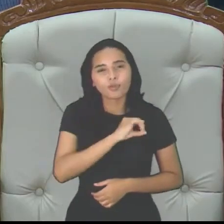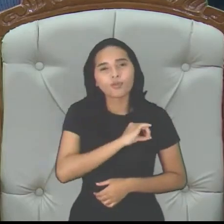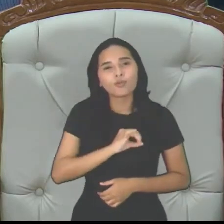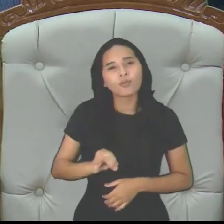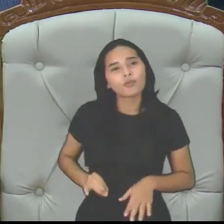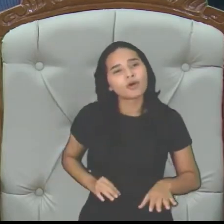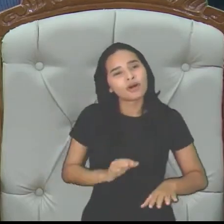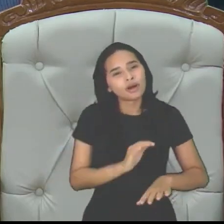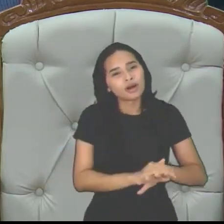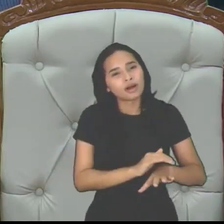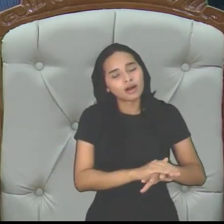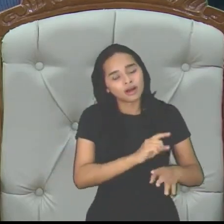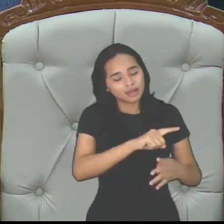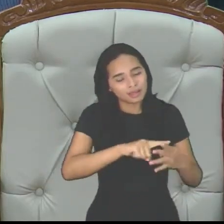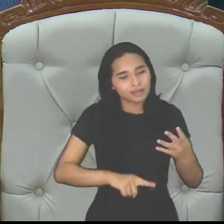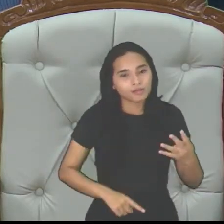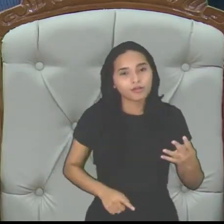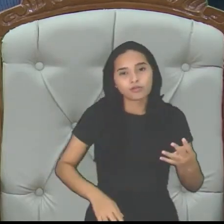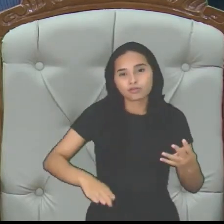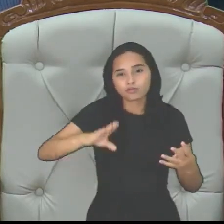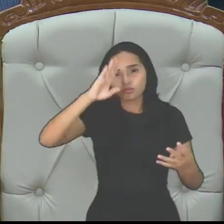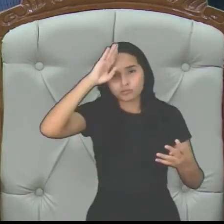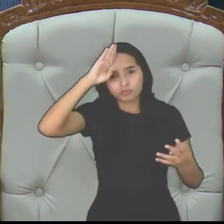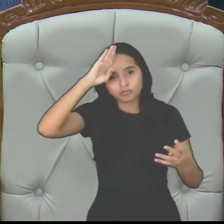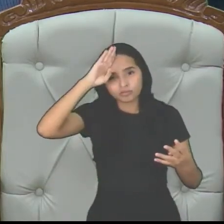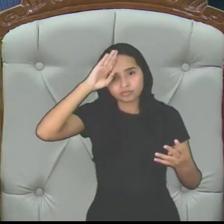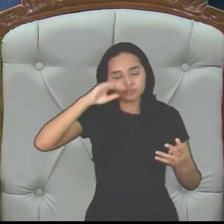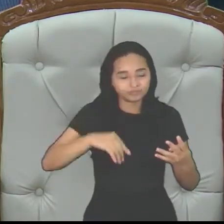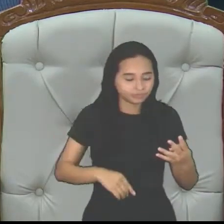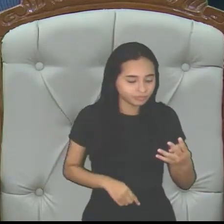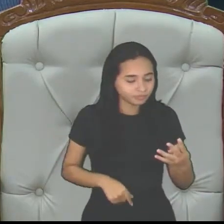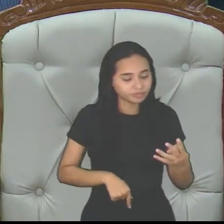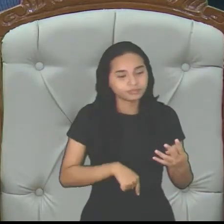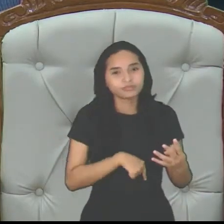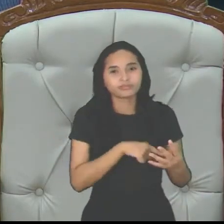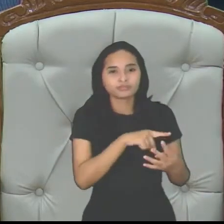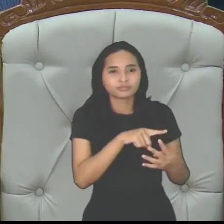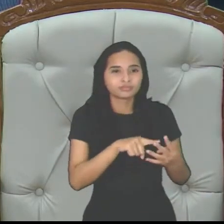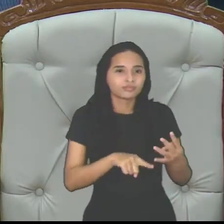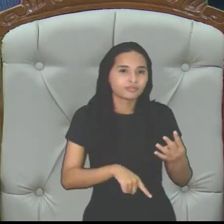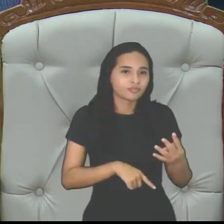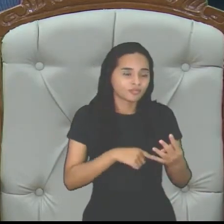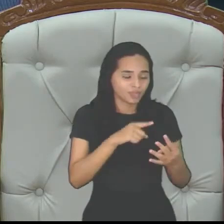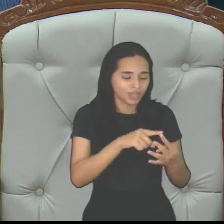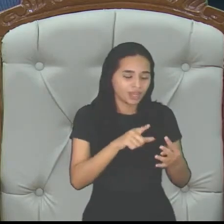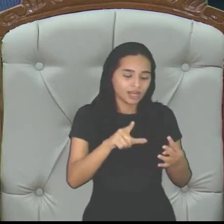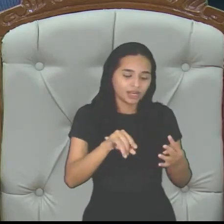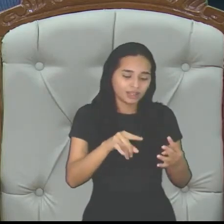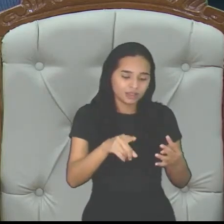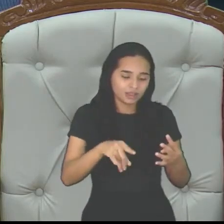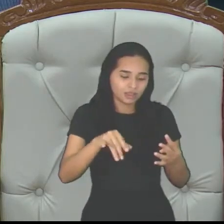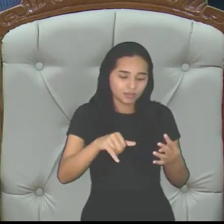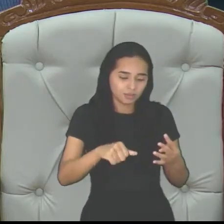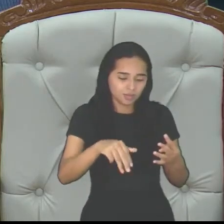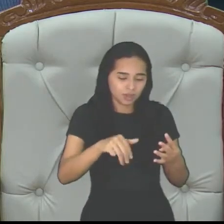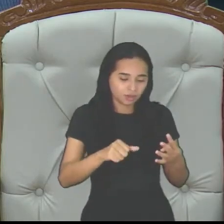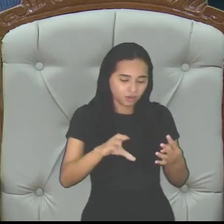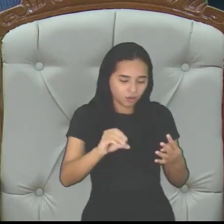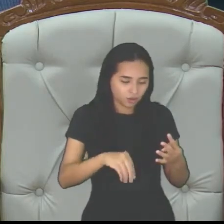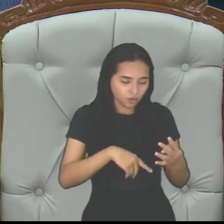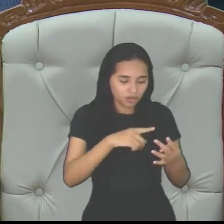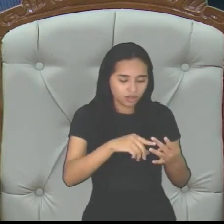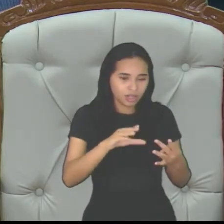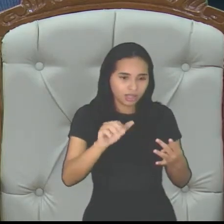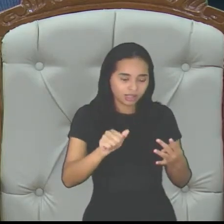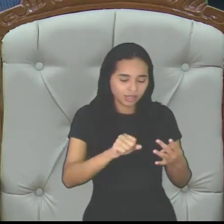4 generais. Os generais de Alexandre é Lisímaco, Cassandro,